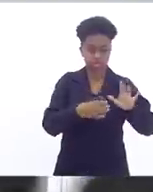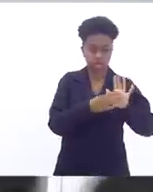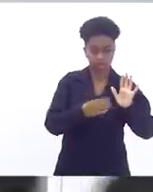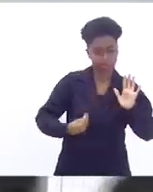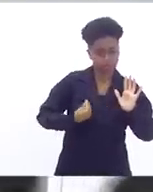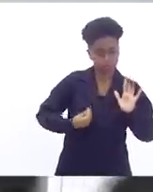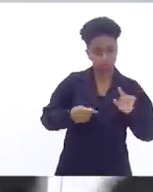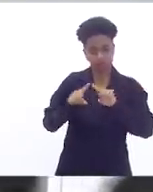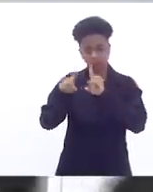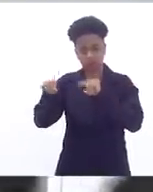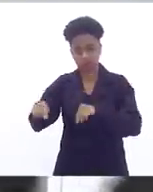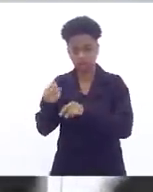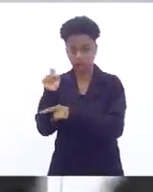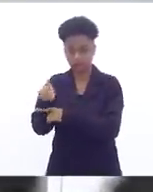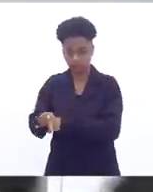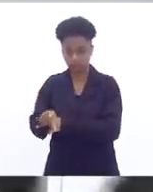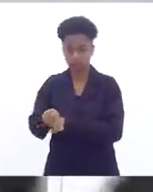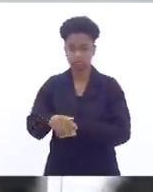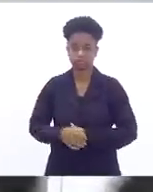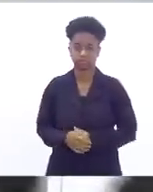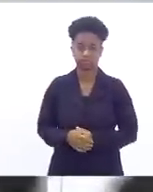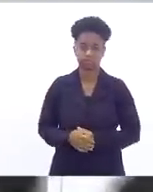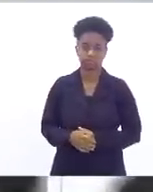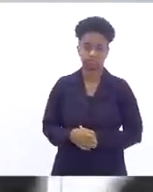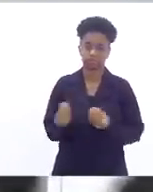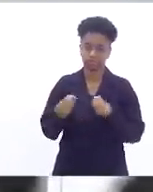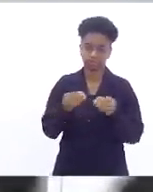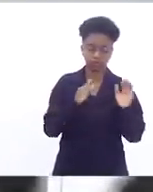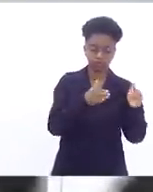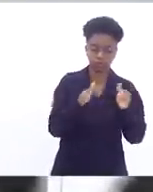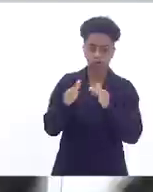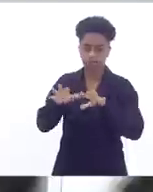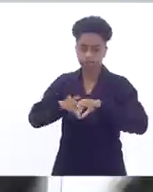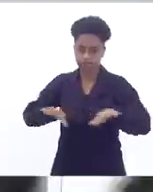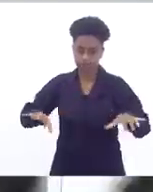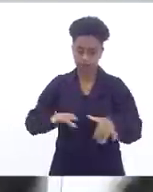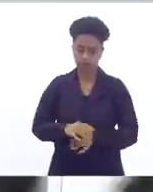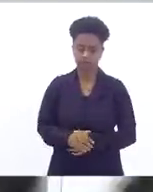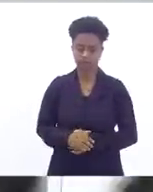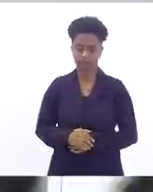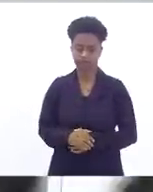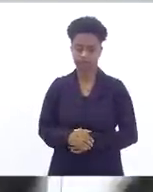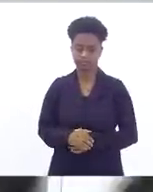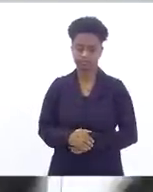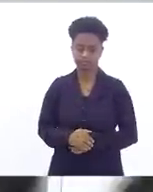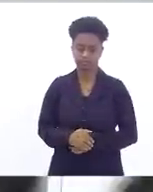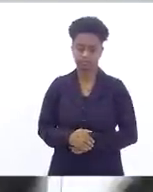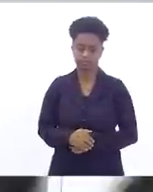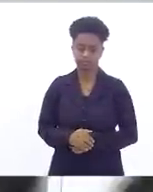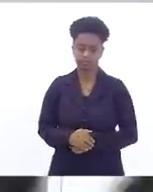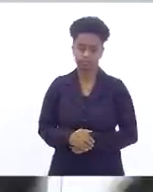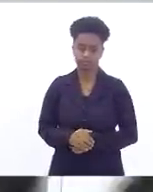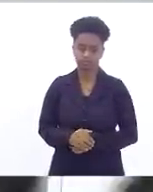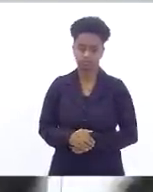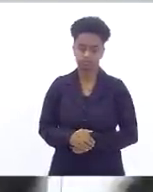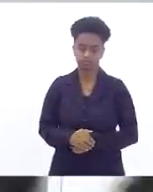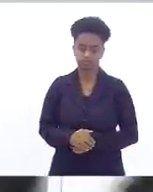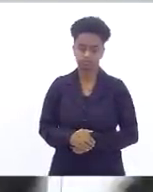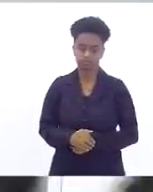o pessoal inativo e pensionista tudo bem parte